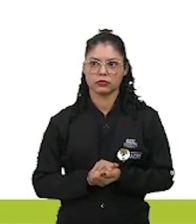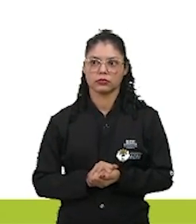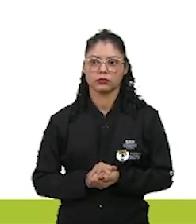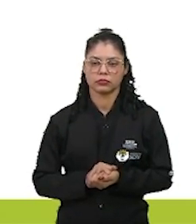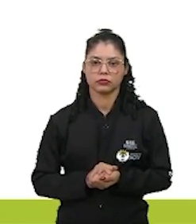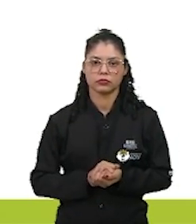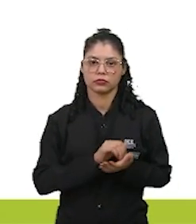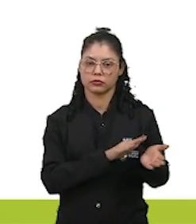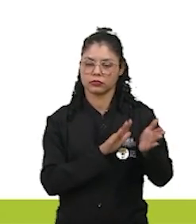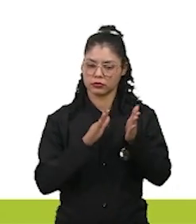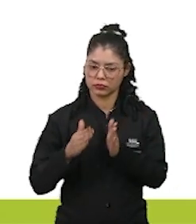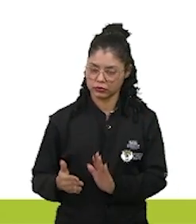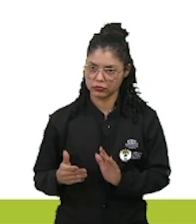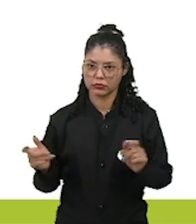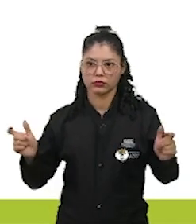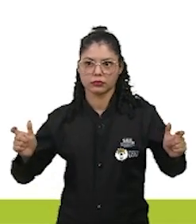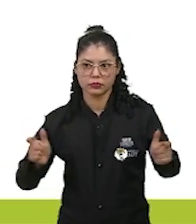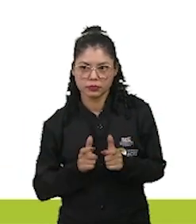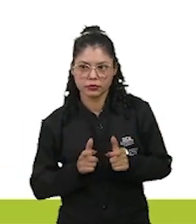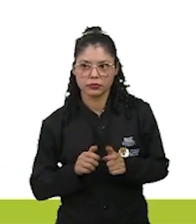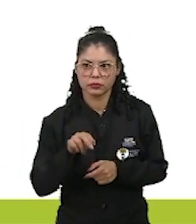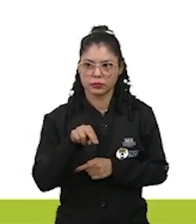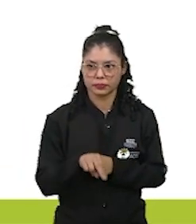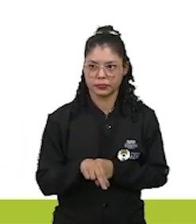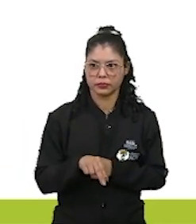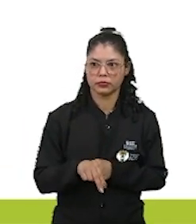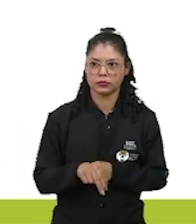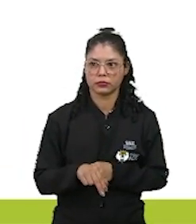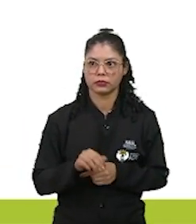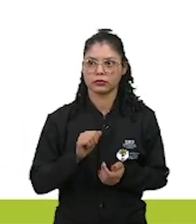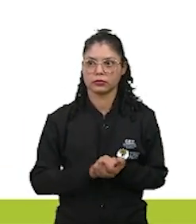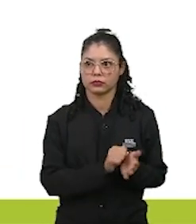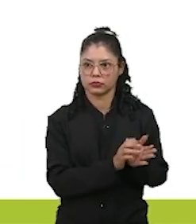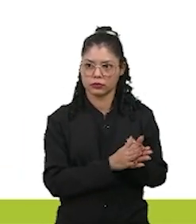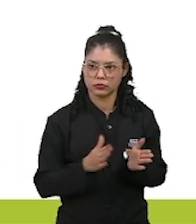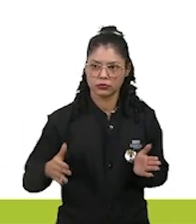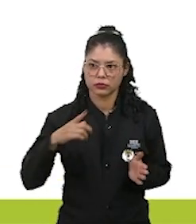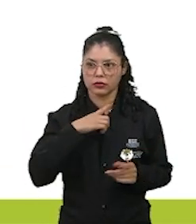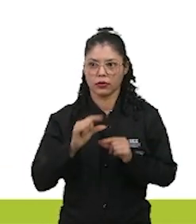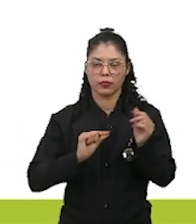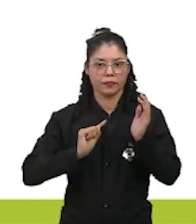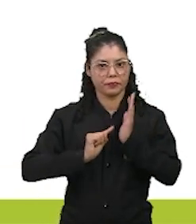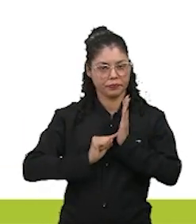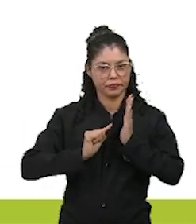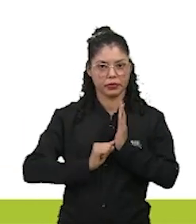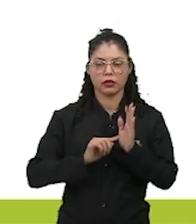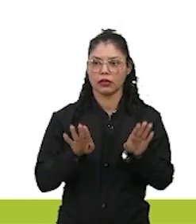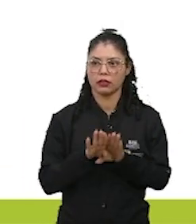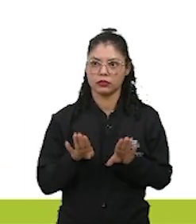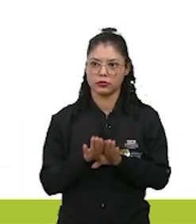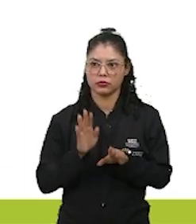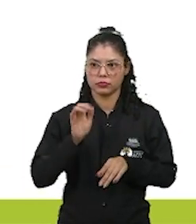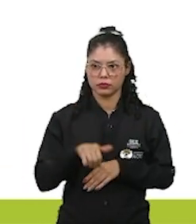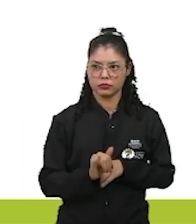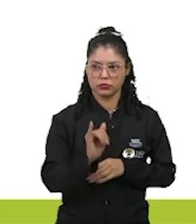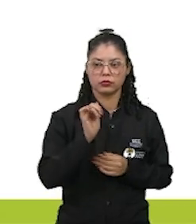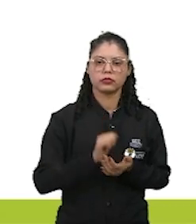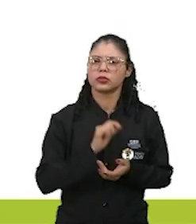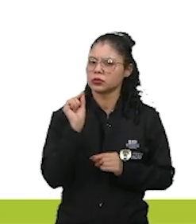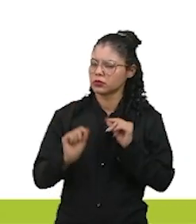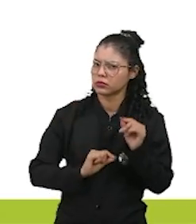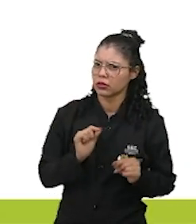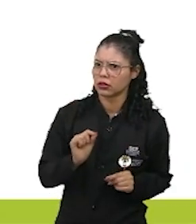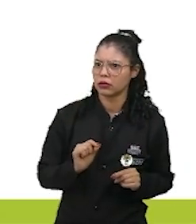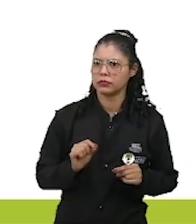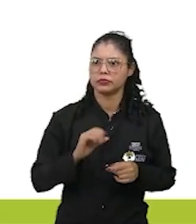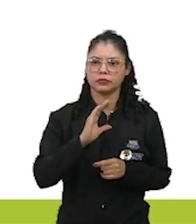Na parte de equação reduzida, o n agora ó, passa a ser ordenado do ponto que intercepta o eixo y. Gente, o que é